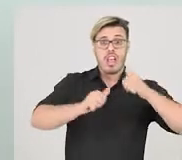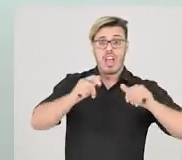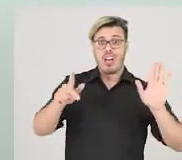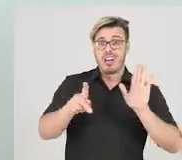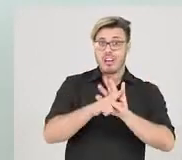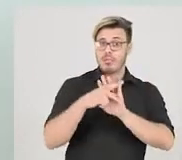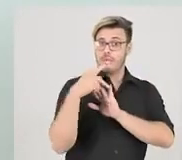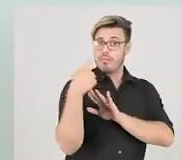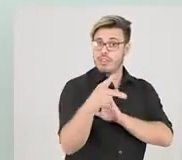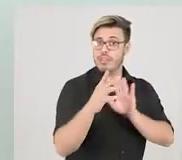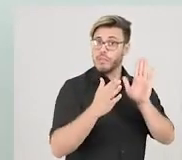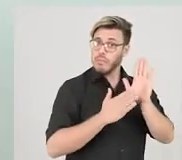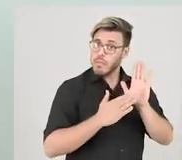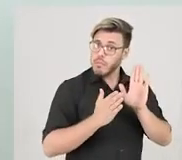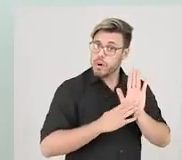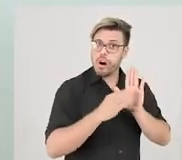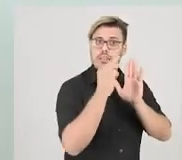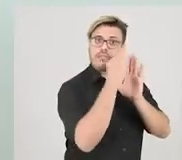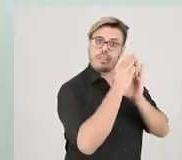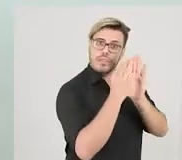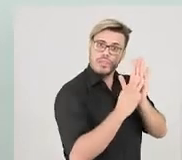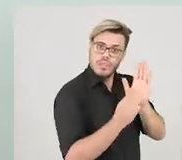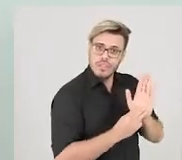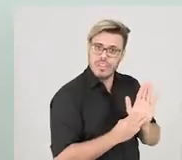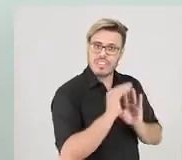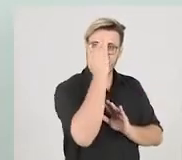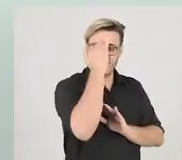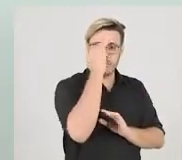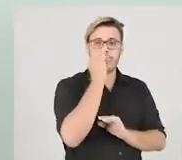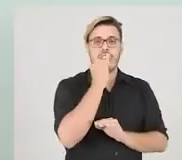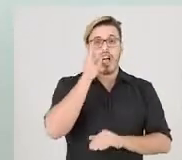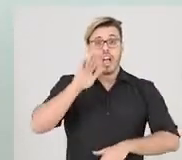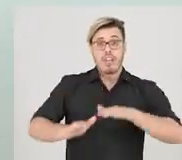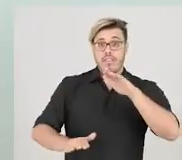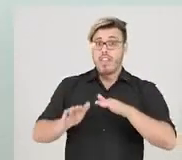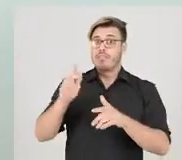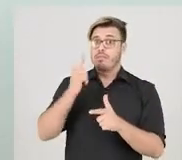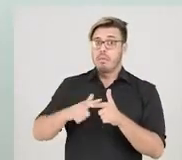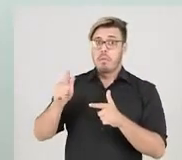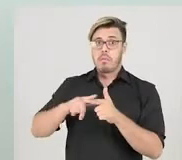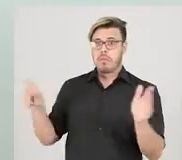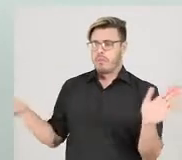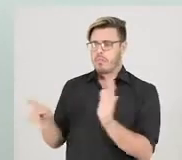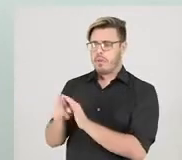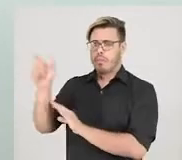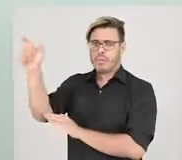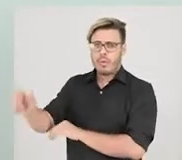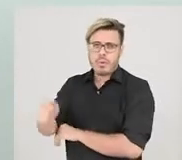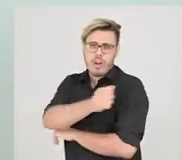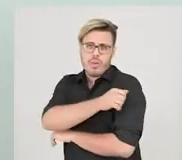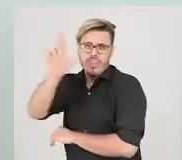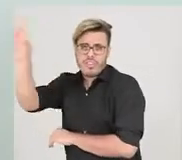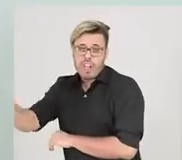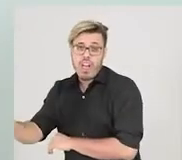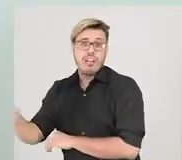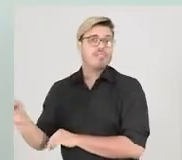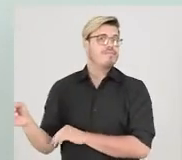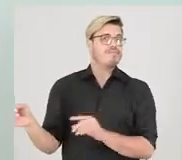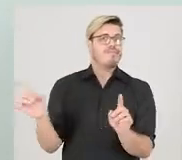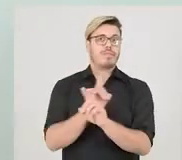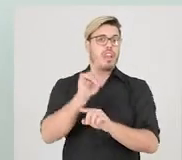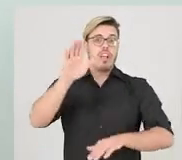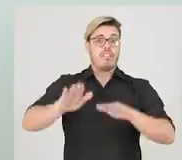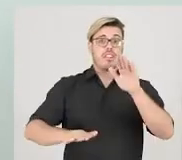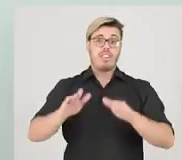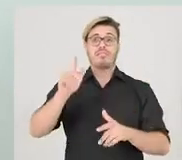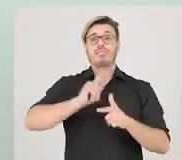está na sua proposta metodológica. Você é que tem que mudar o recurso, você é que tem que mudar a estratégia, você é que tem que manejar essa situação